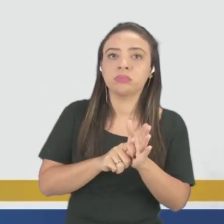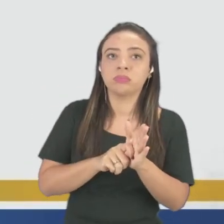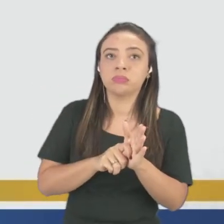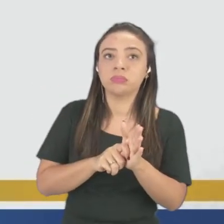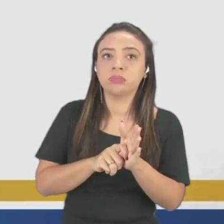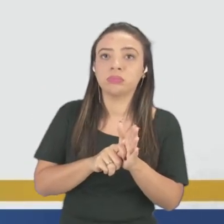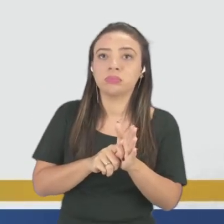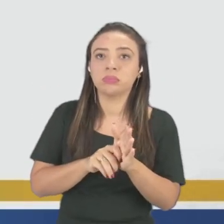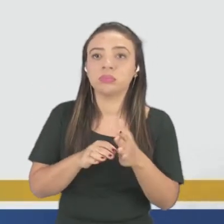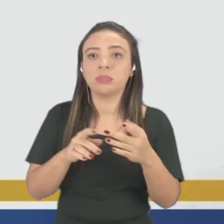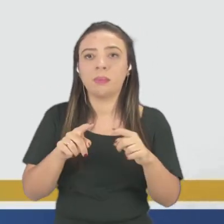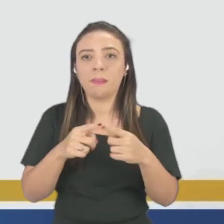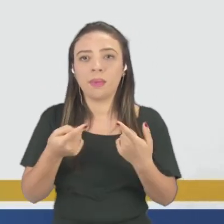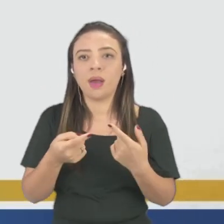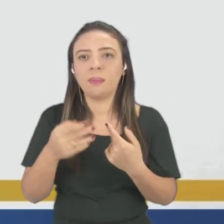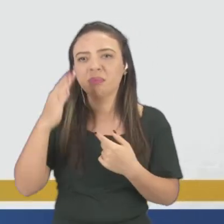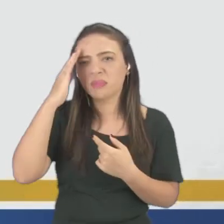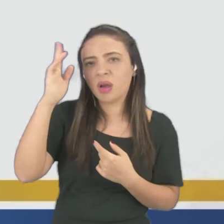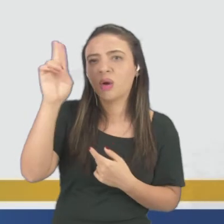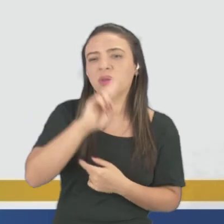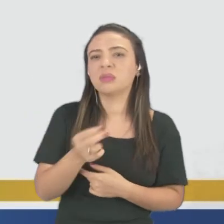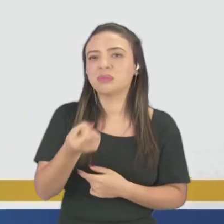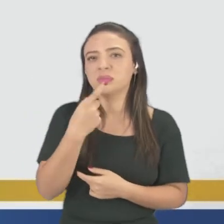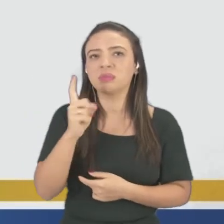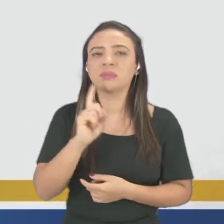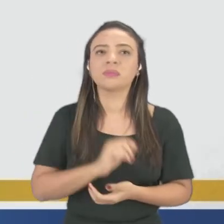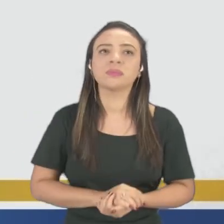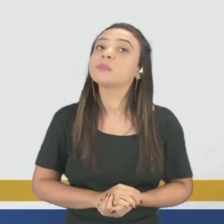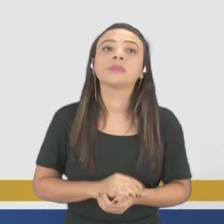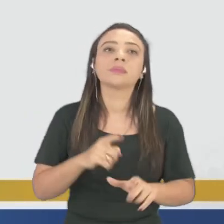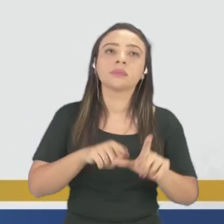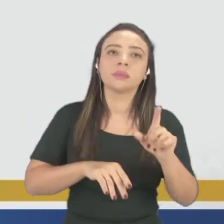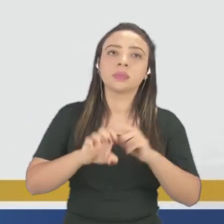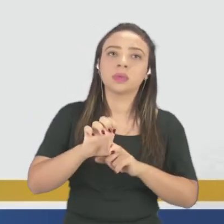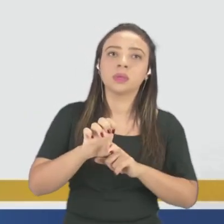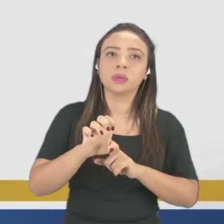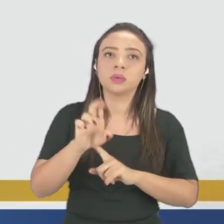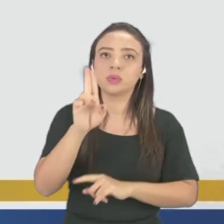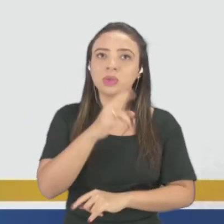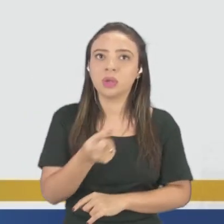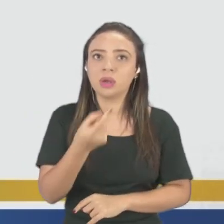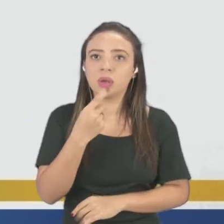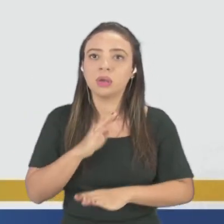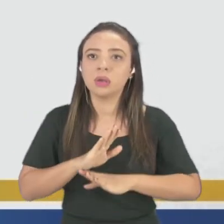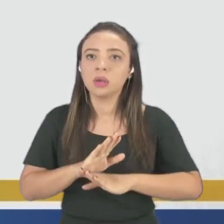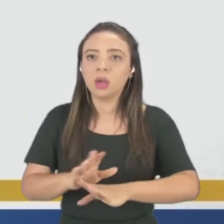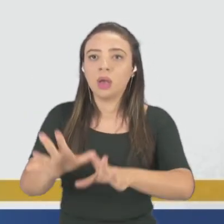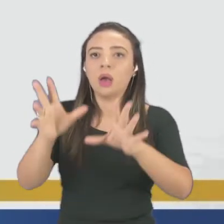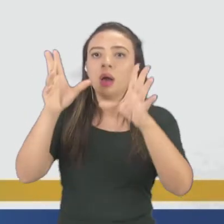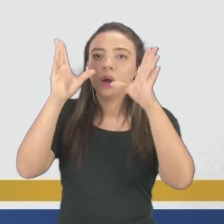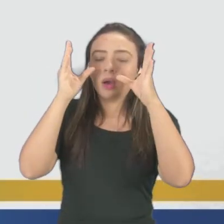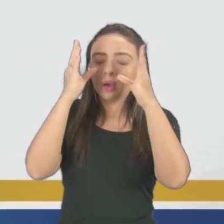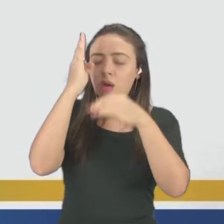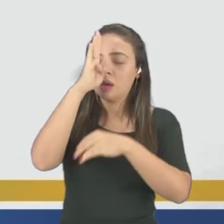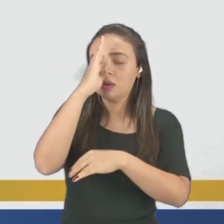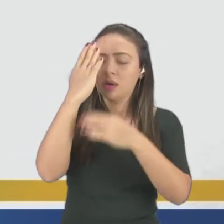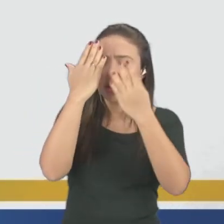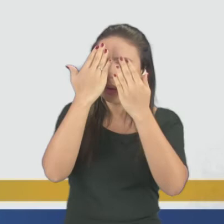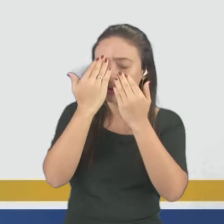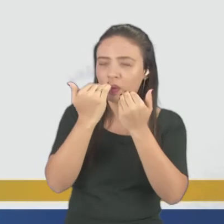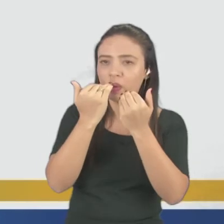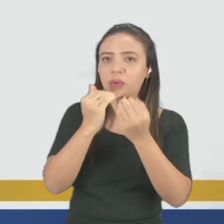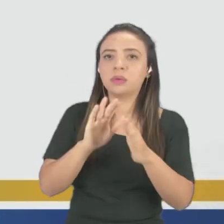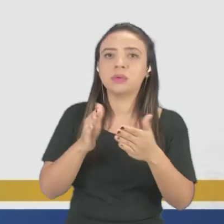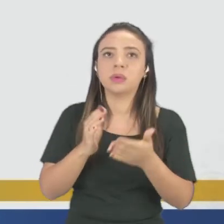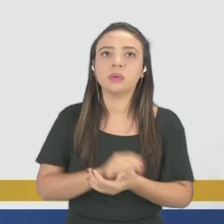primordial uso de medicamentos beleza utilizar medicamentos que induzem ao coma gente de forma alguma Então seria a minha letra